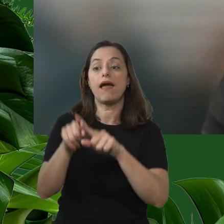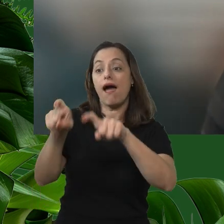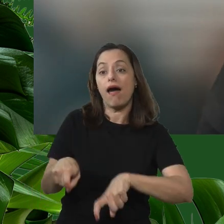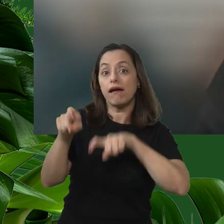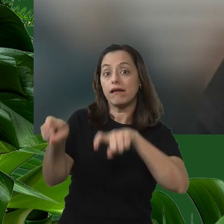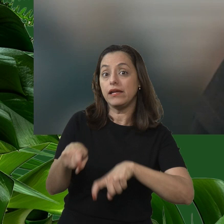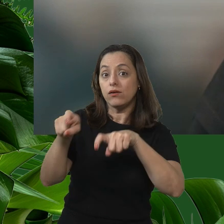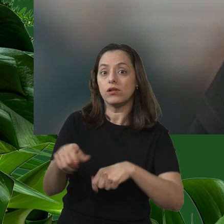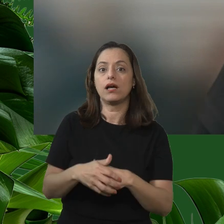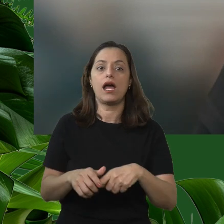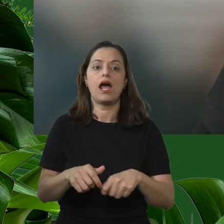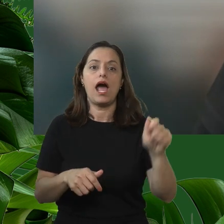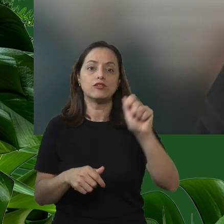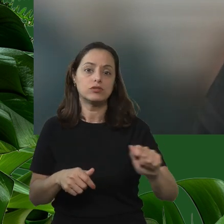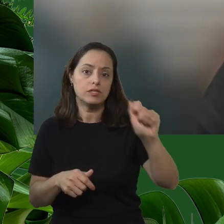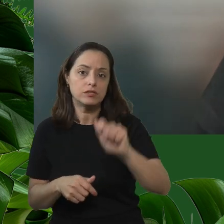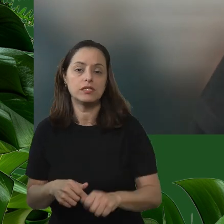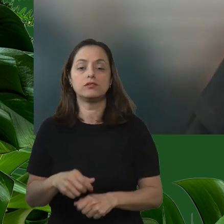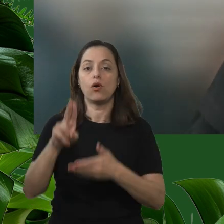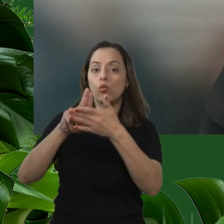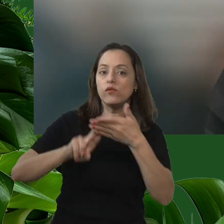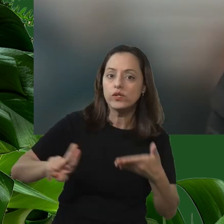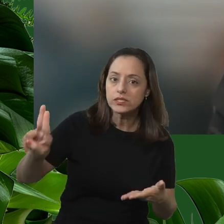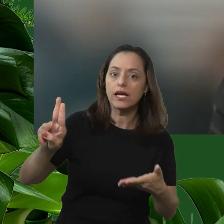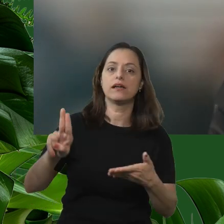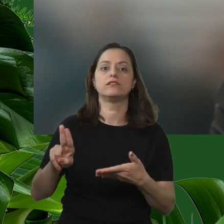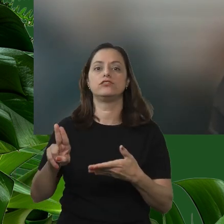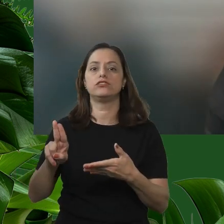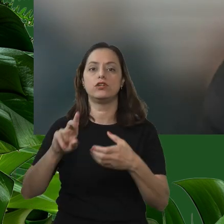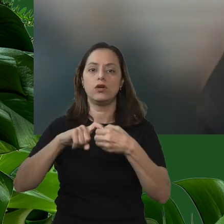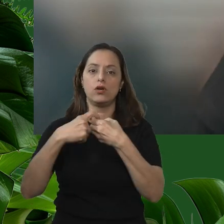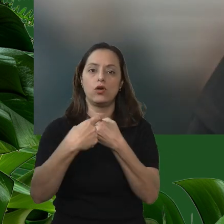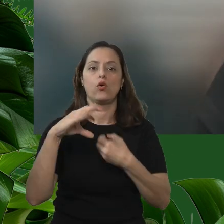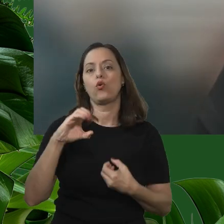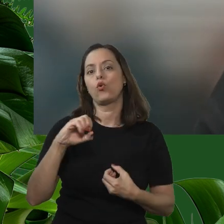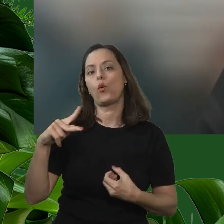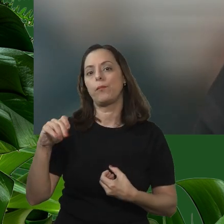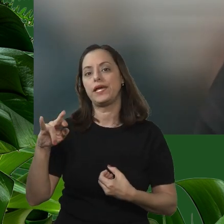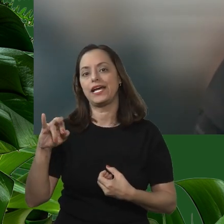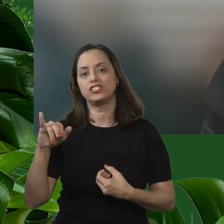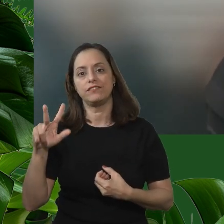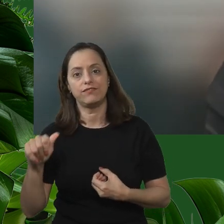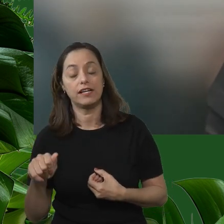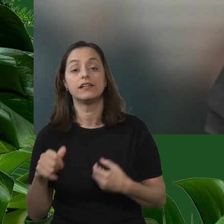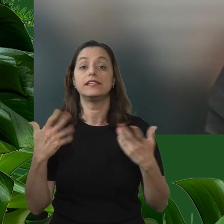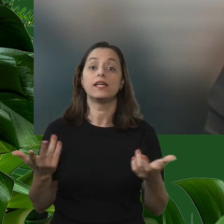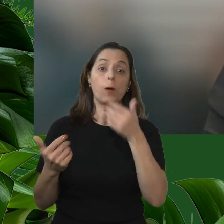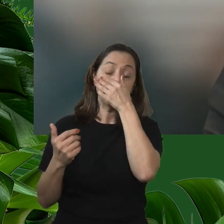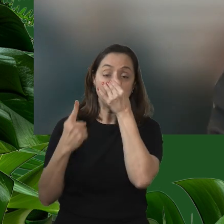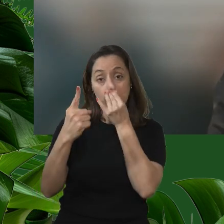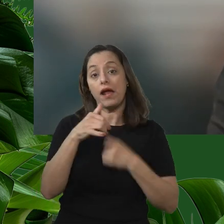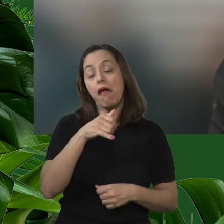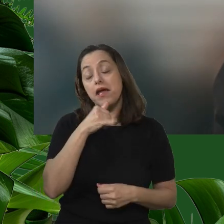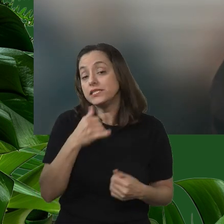região, associações, cooperativas, universidades locais e por aí vai. Então, é uma ação muito colaborativa. E aí, trazendo alguns exemplos,